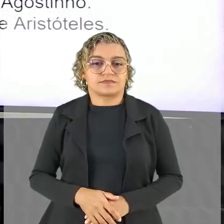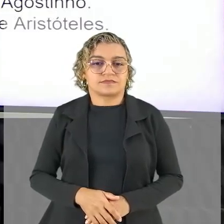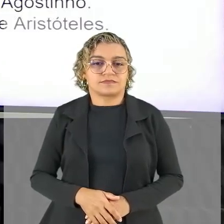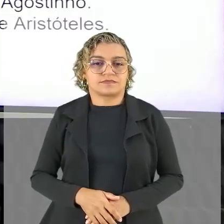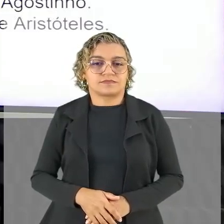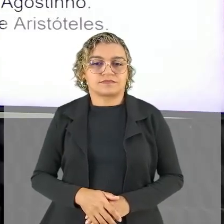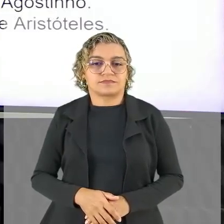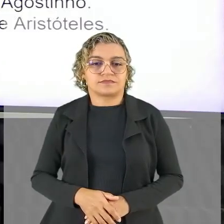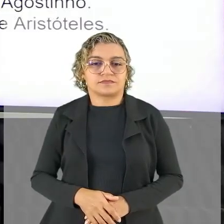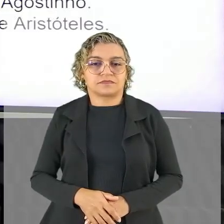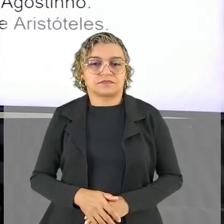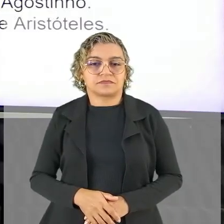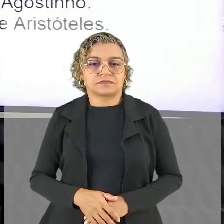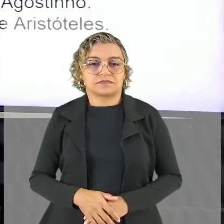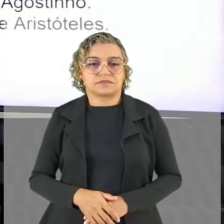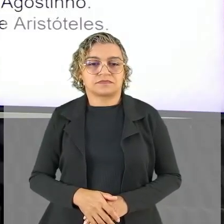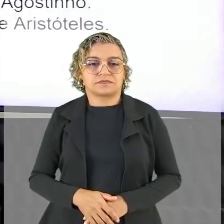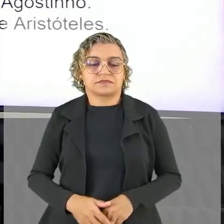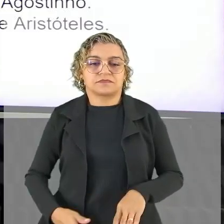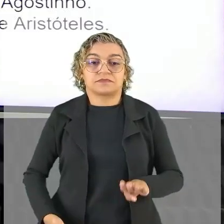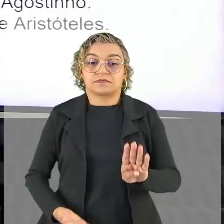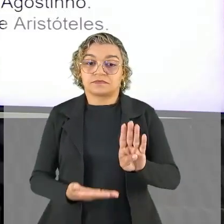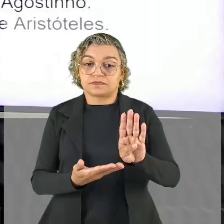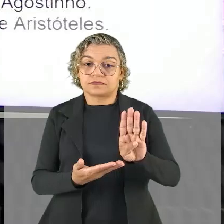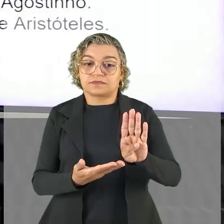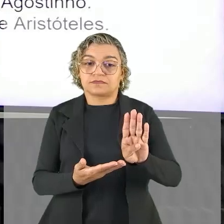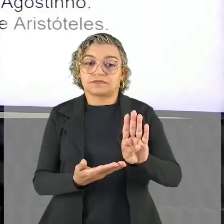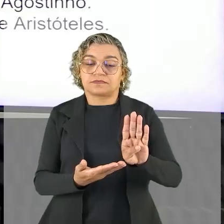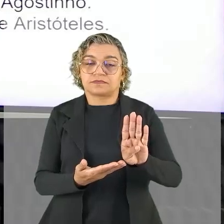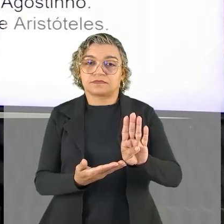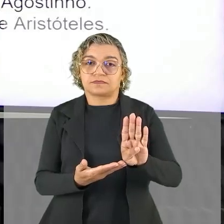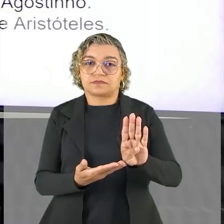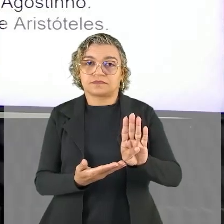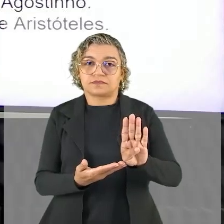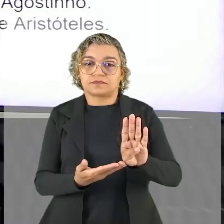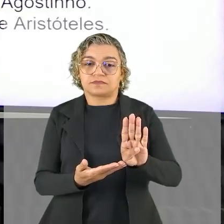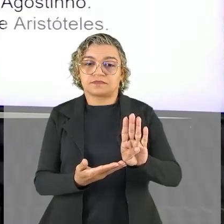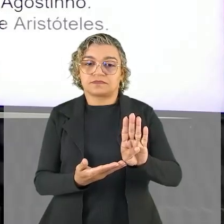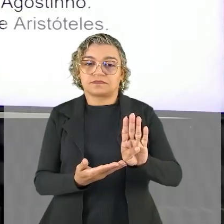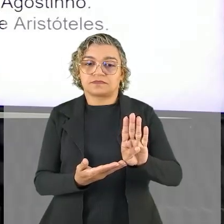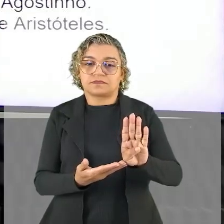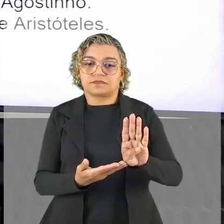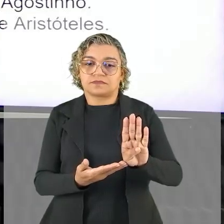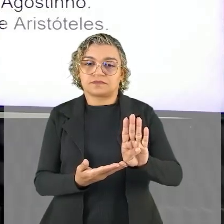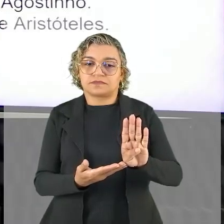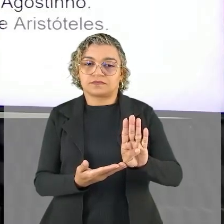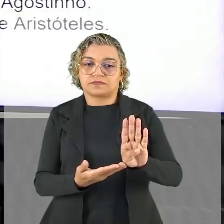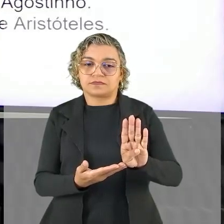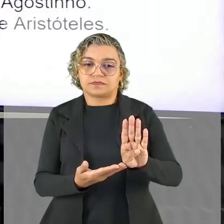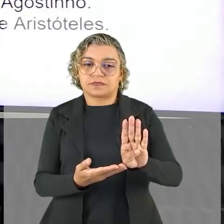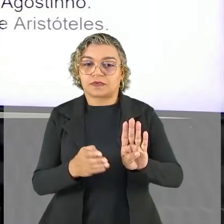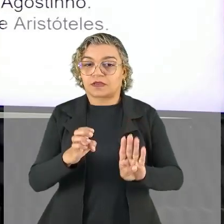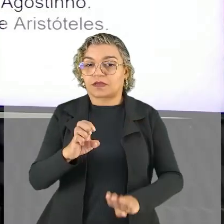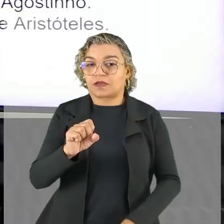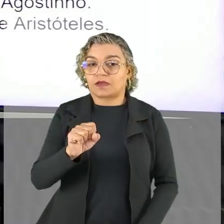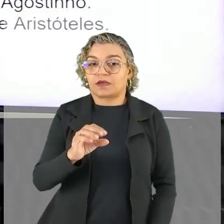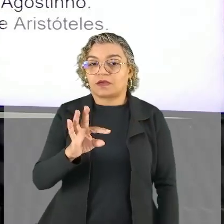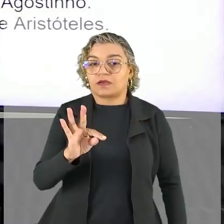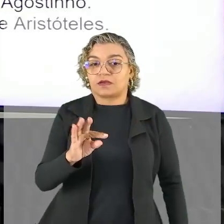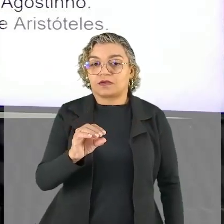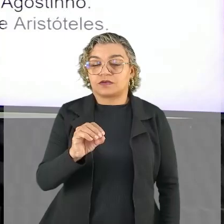dicas. Alternativa B, conformismo estoico de Sêneca. Bom, o estoicismo, né,